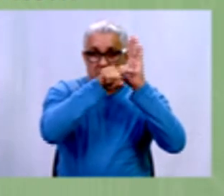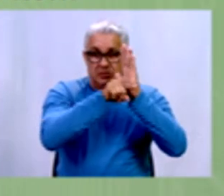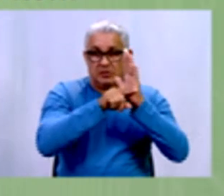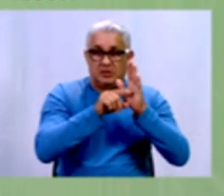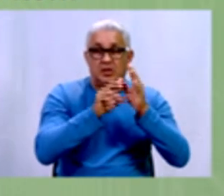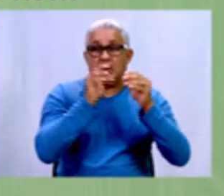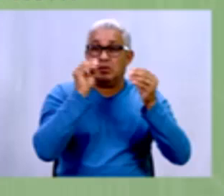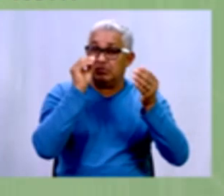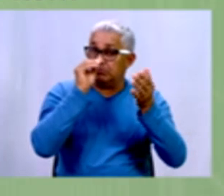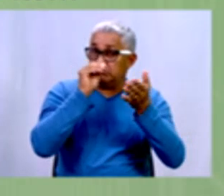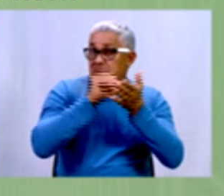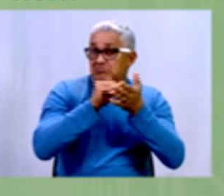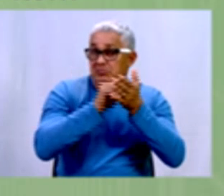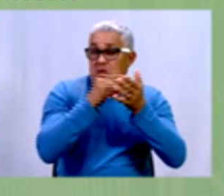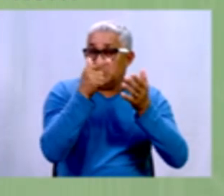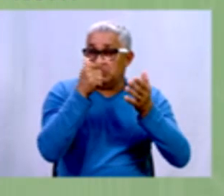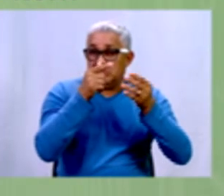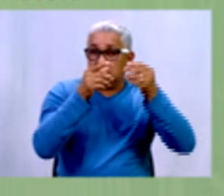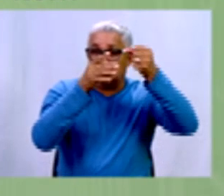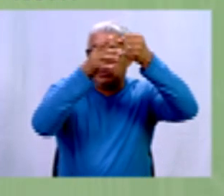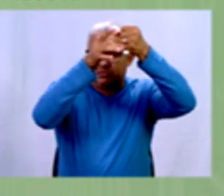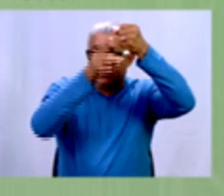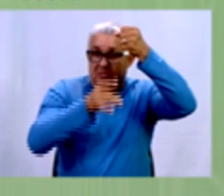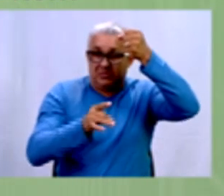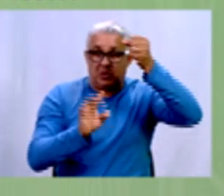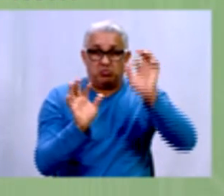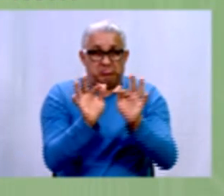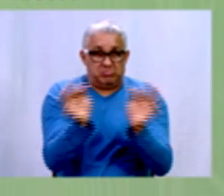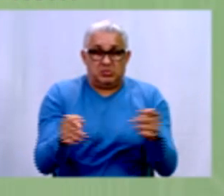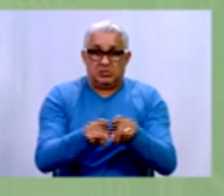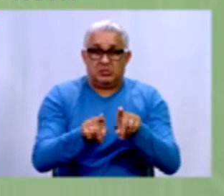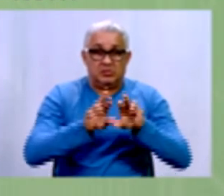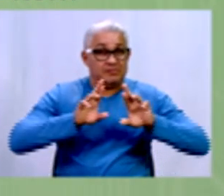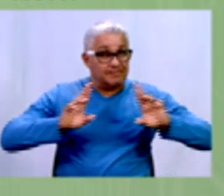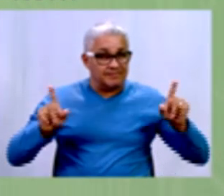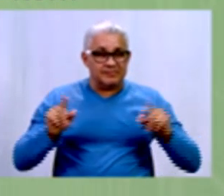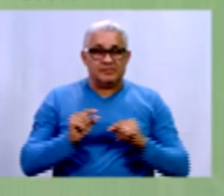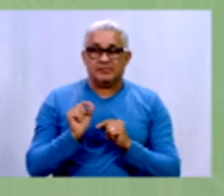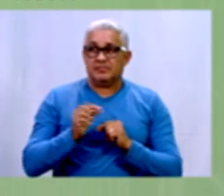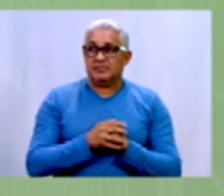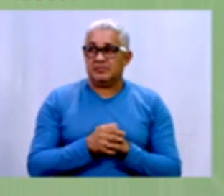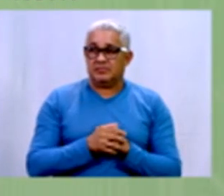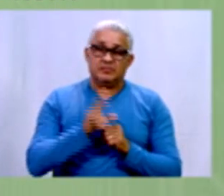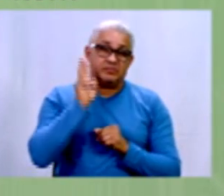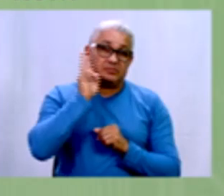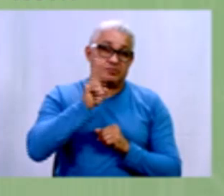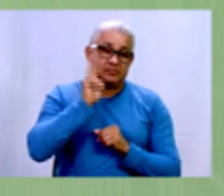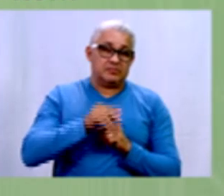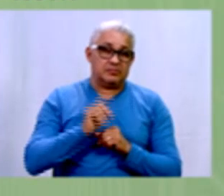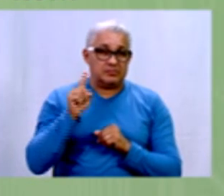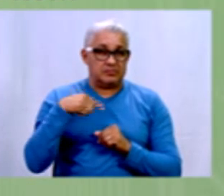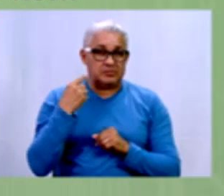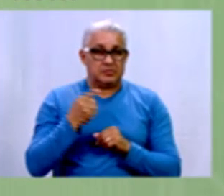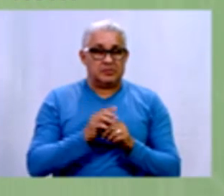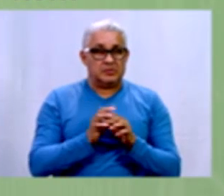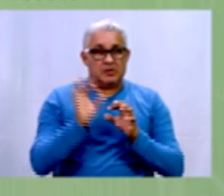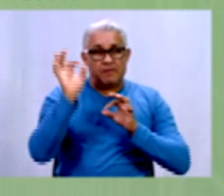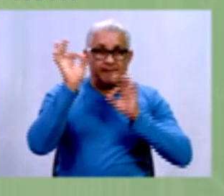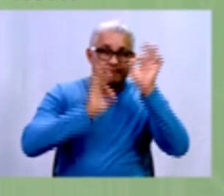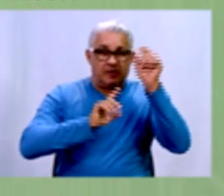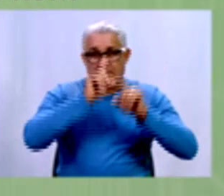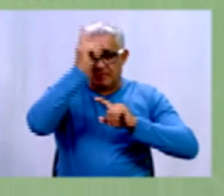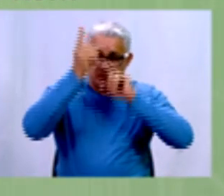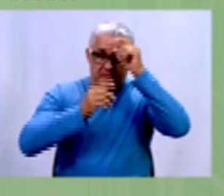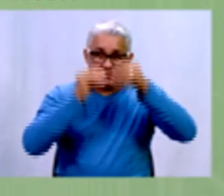detalhamento, sem muito detalhamento. Diferente daí das histórias que nós vamos construir no